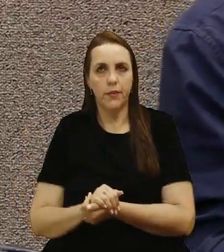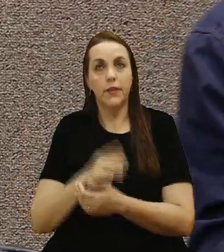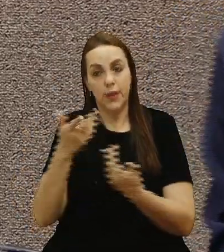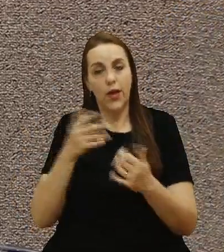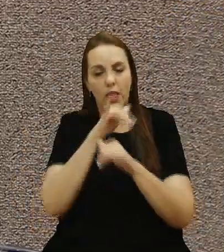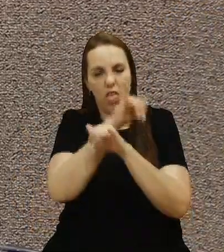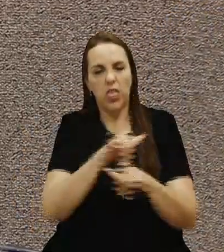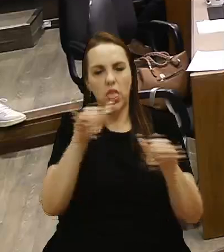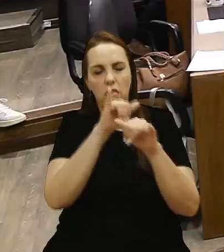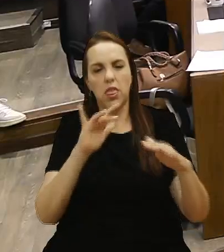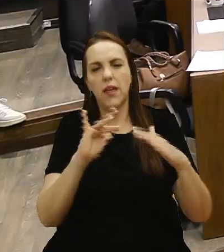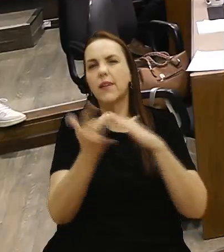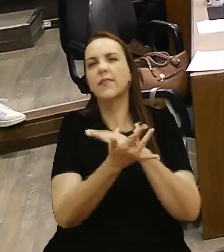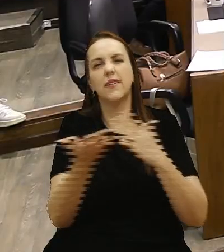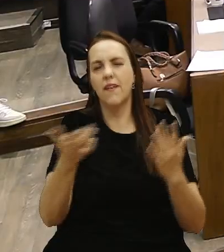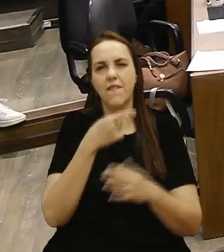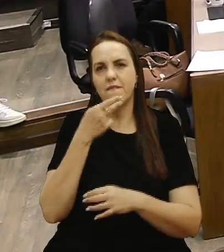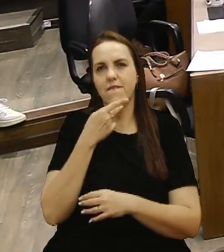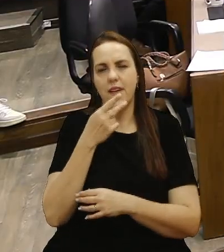servidor. Obrigado, senhor presidente.